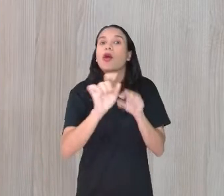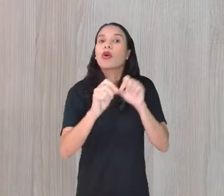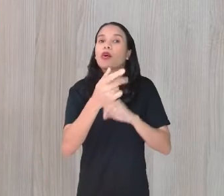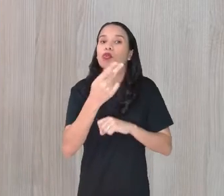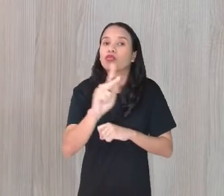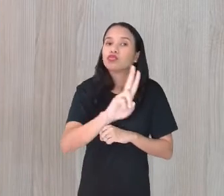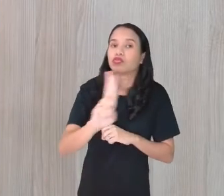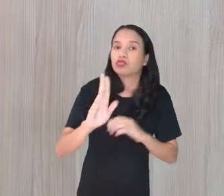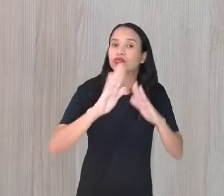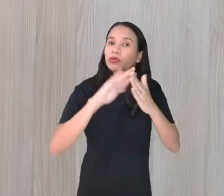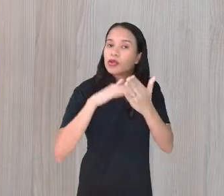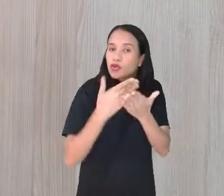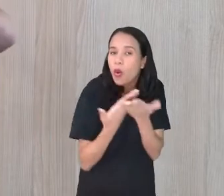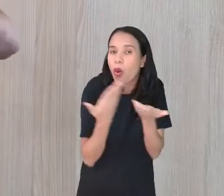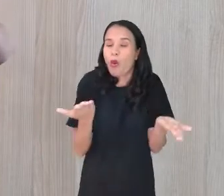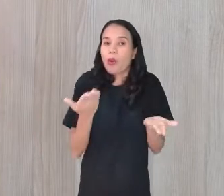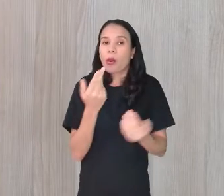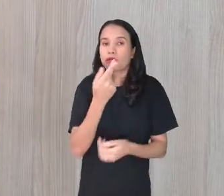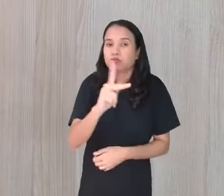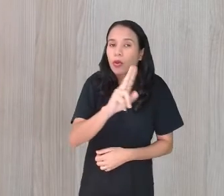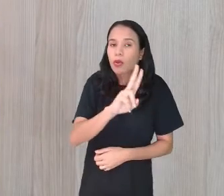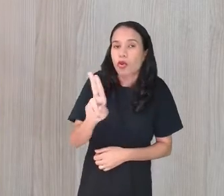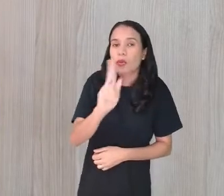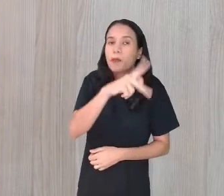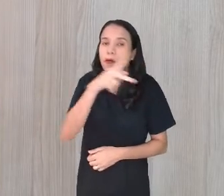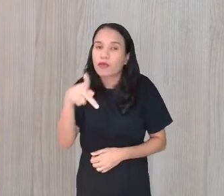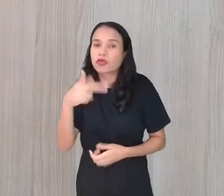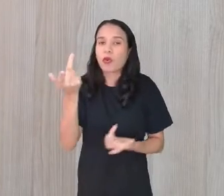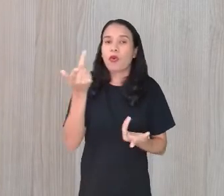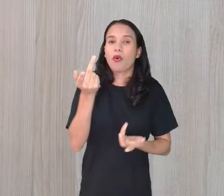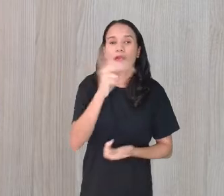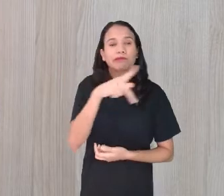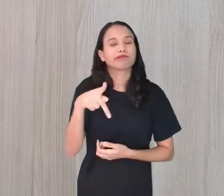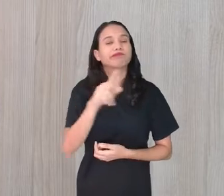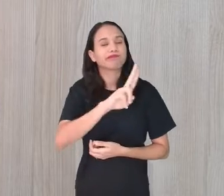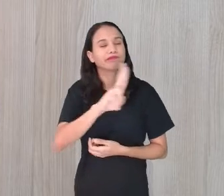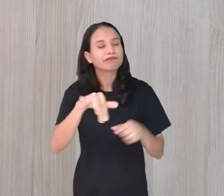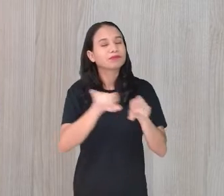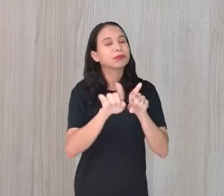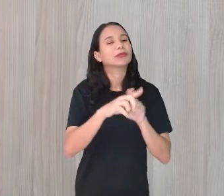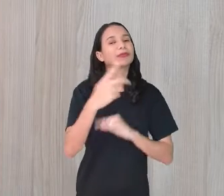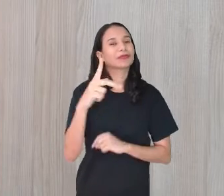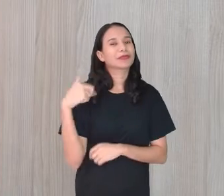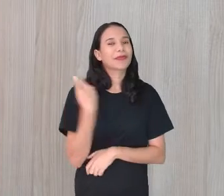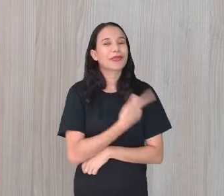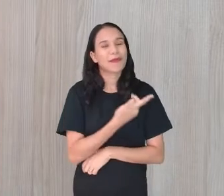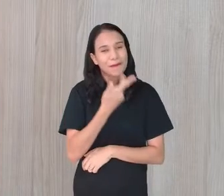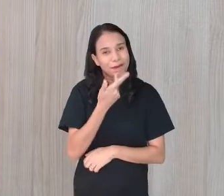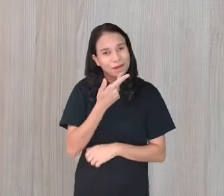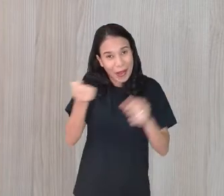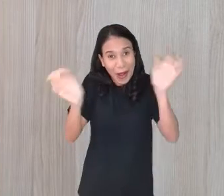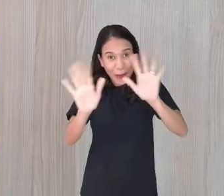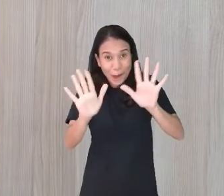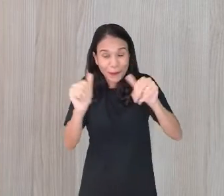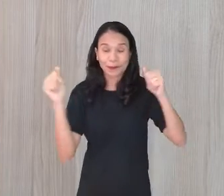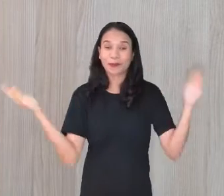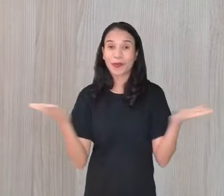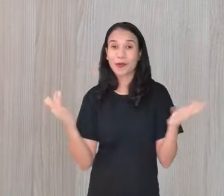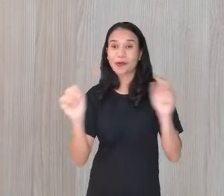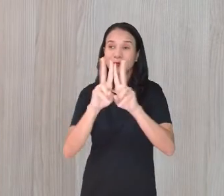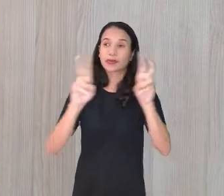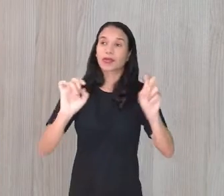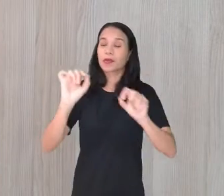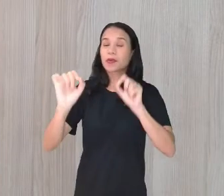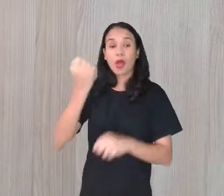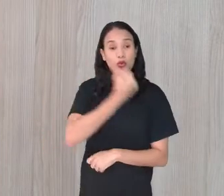escola você é, qual é o teu professor, qual é a tua professora, para a gente mandar um alô aqui, né? E o tema de hoje, né, Pedro? Com